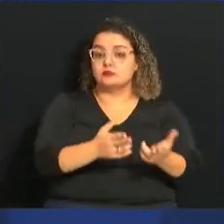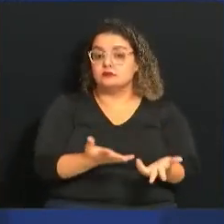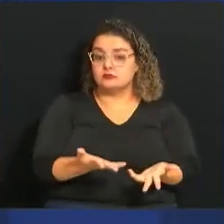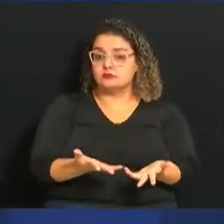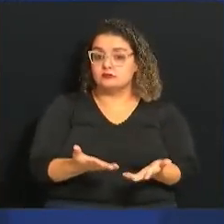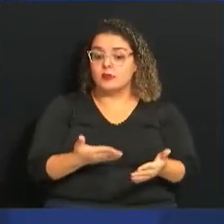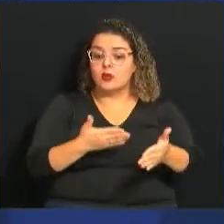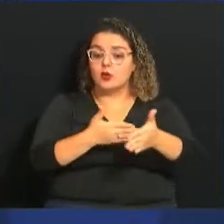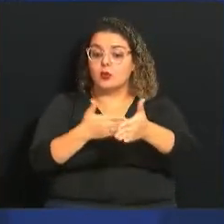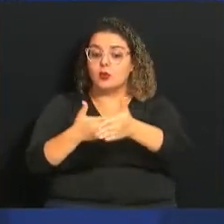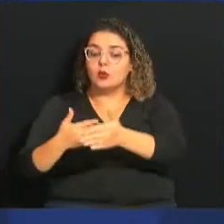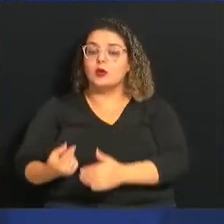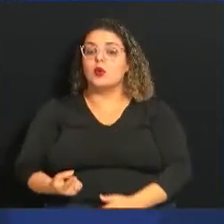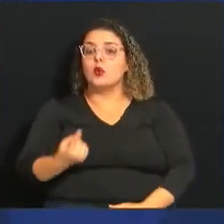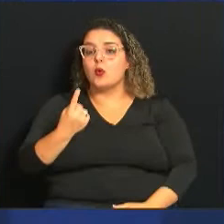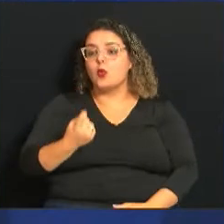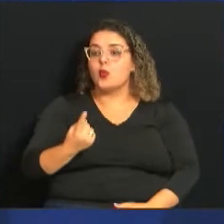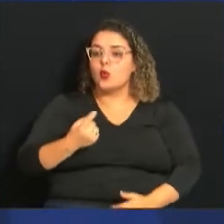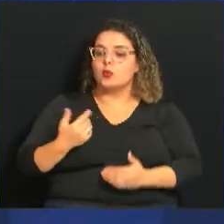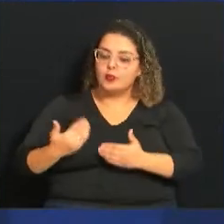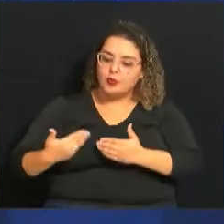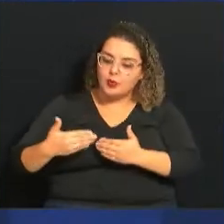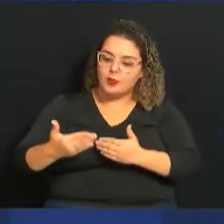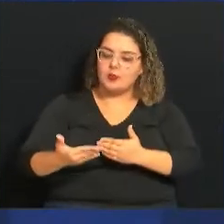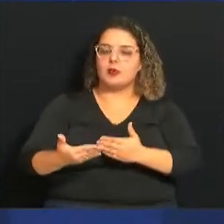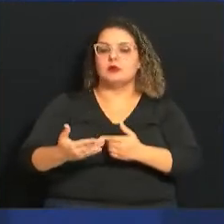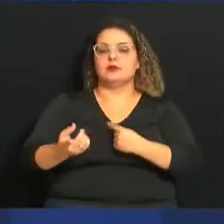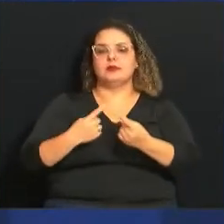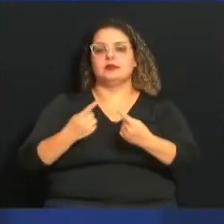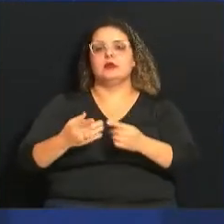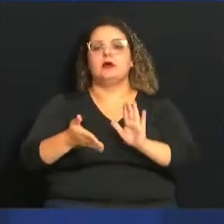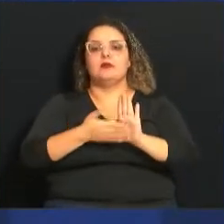limite único ao longo da avenida. Confira a proposta.